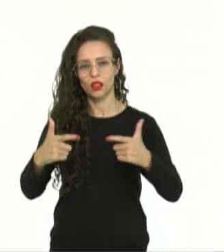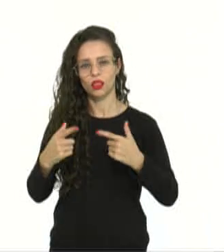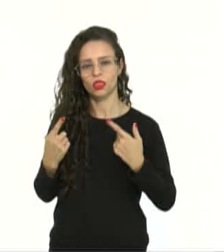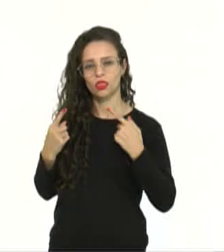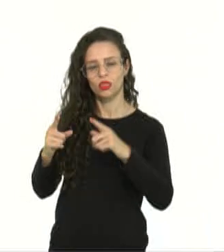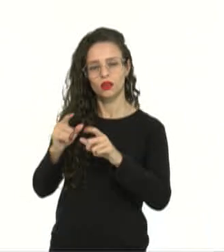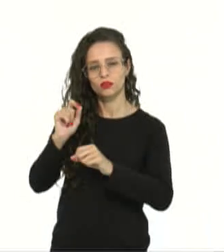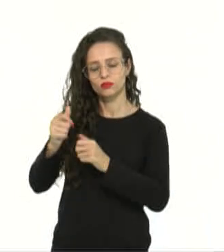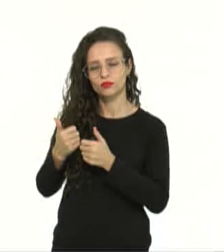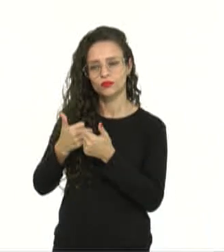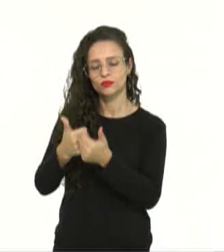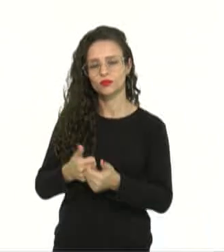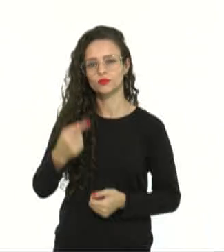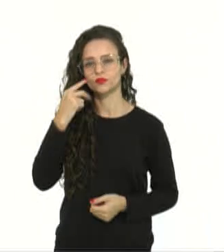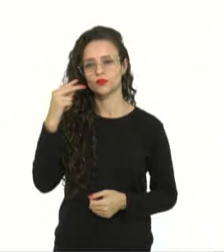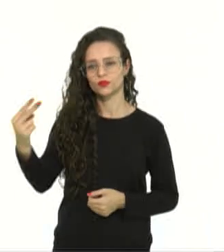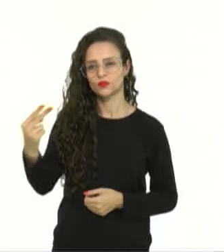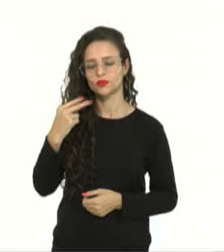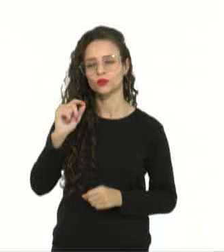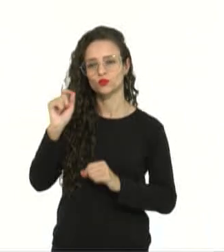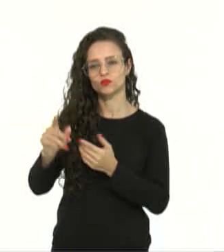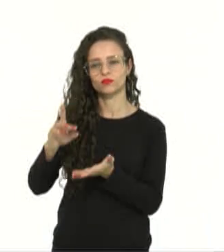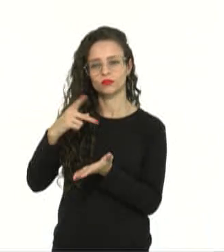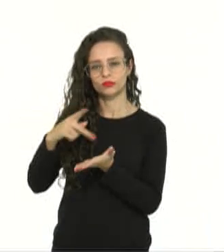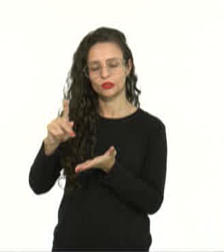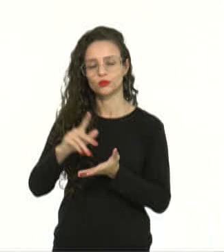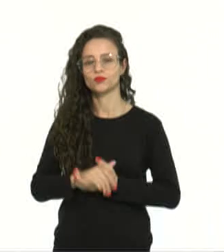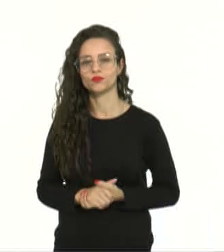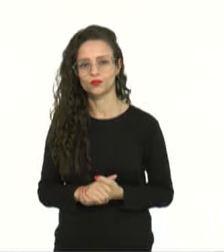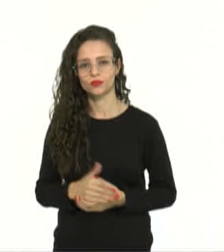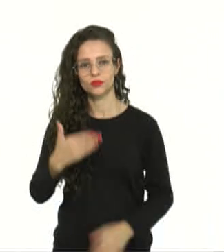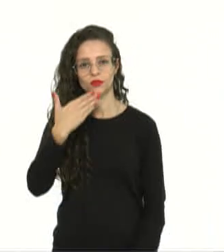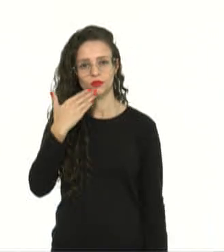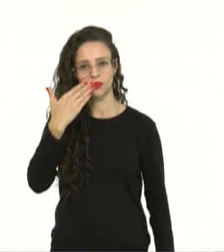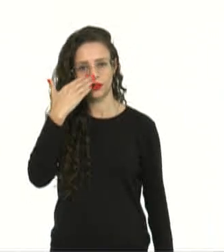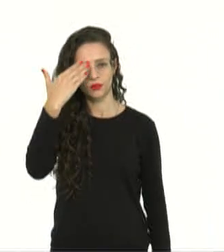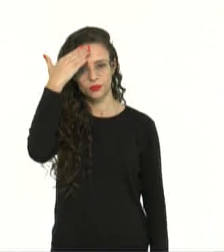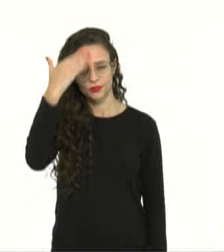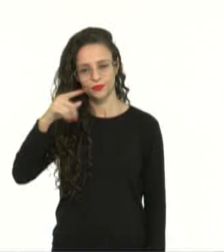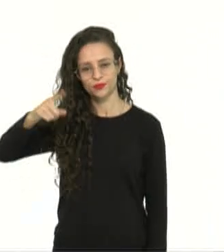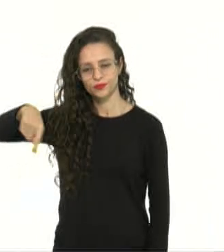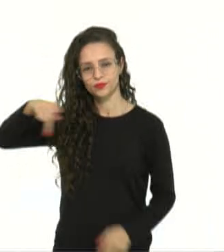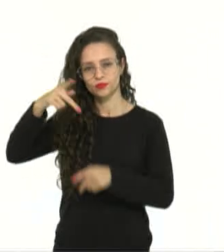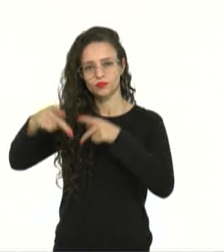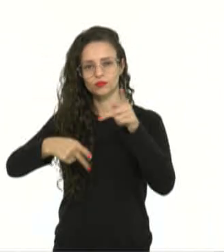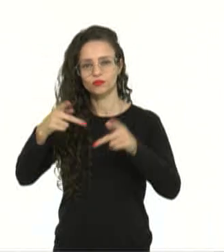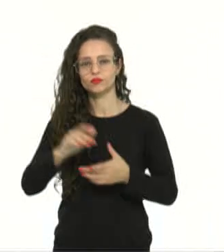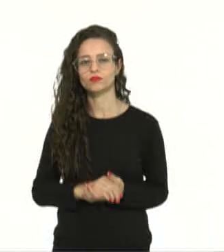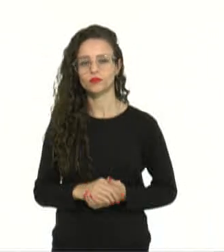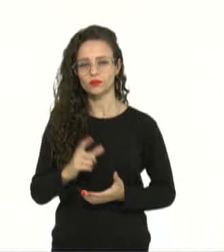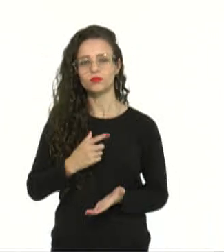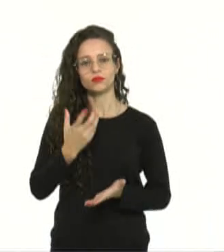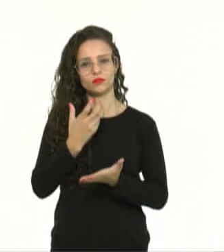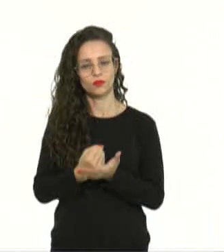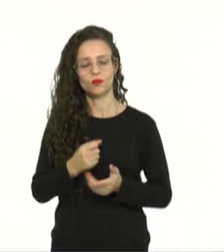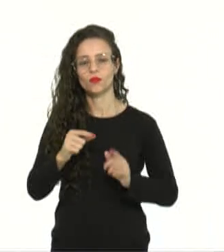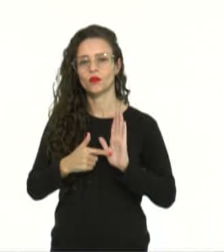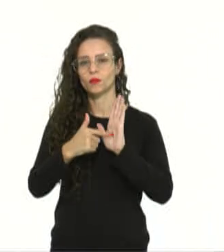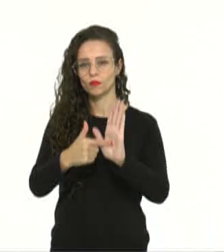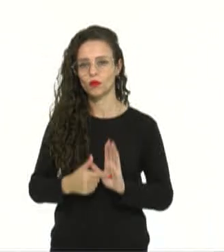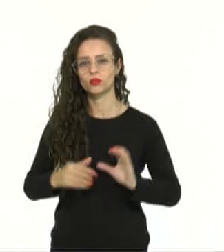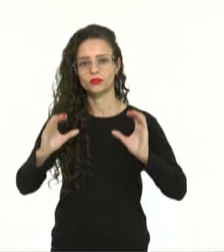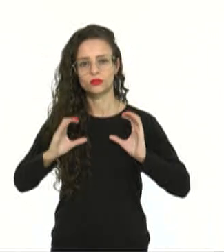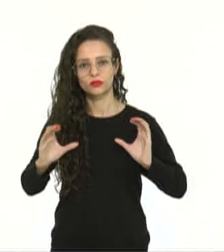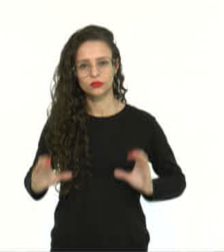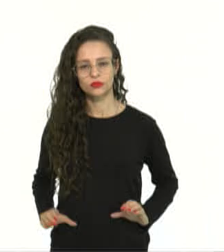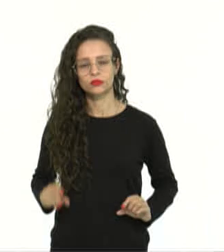àqueles que são vistos como seus inimigos, árabes e islâmicos. Há registros de que cidadãos do